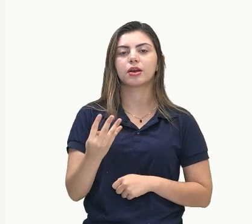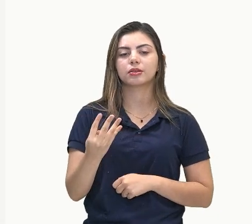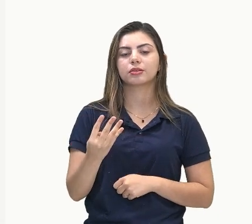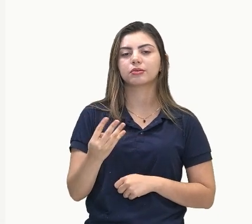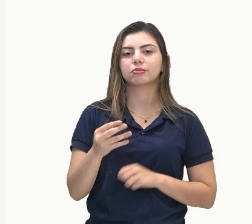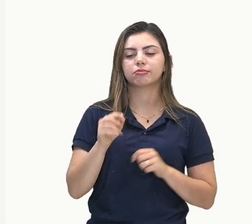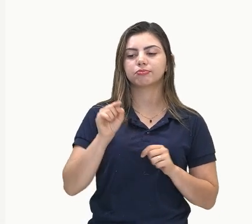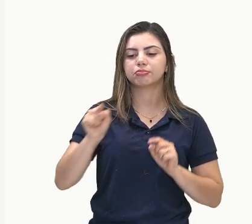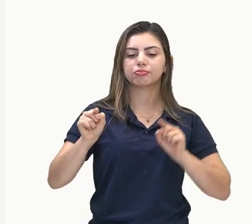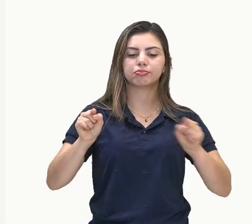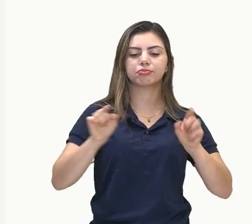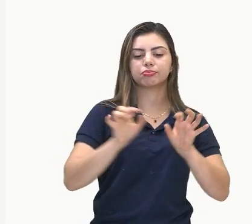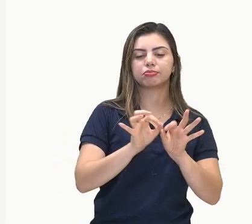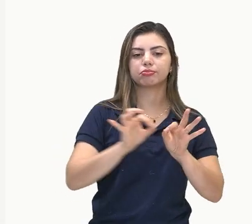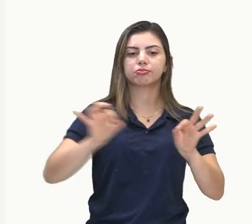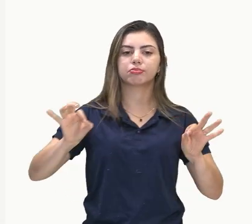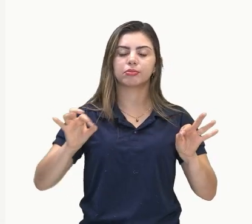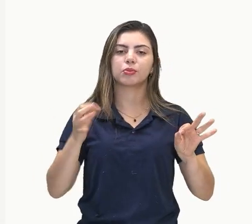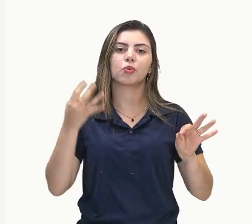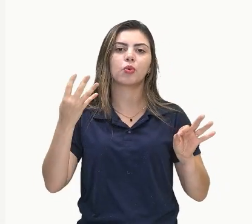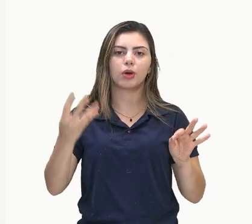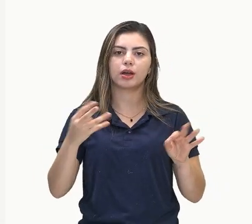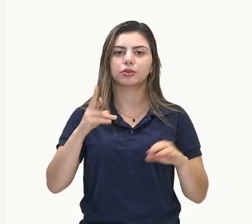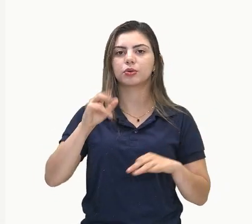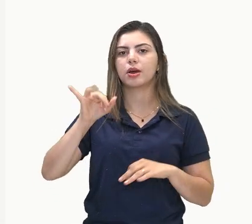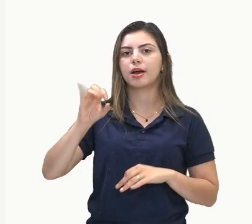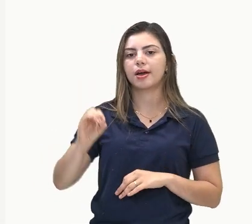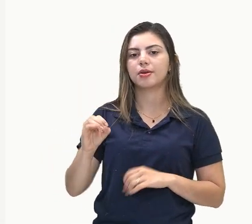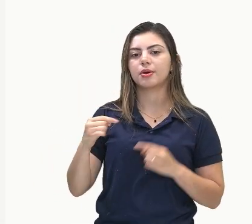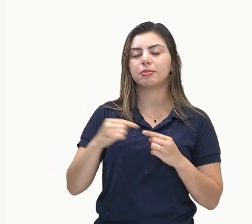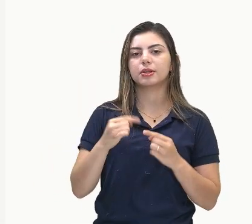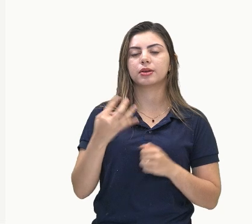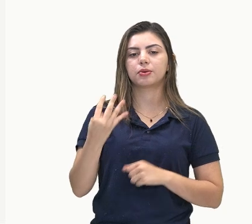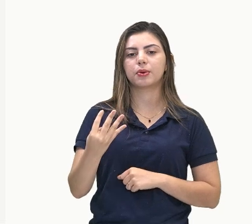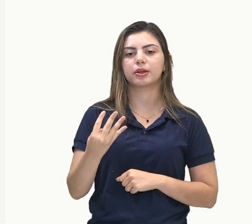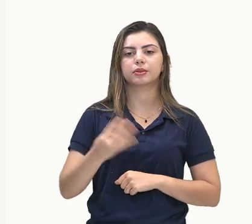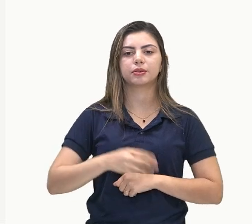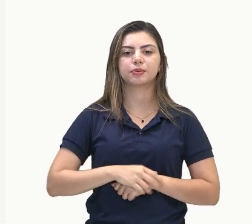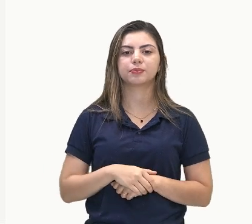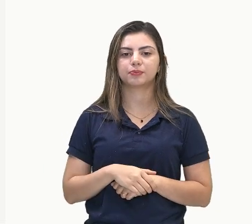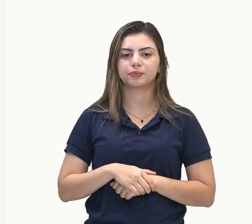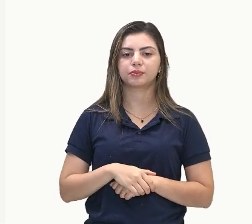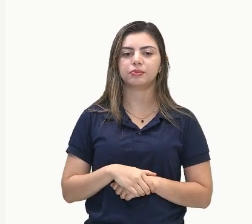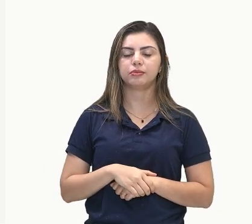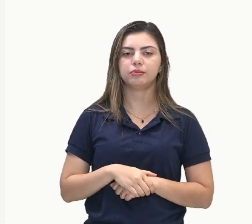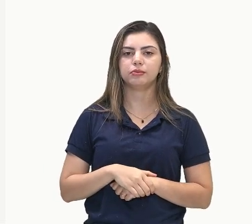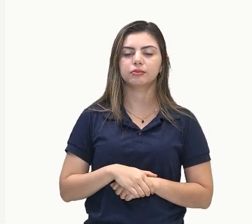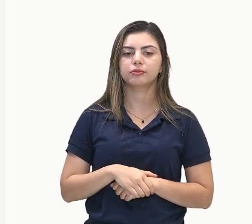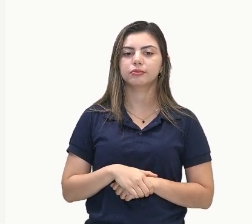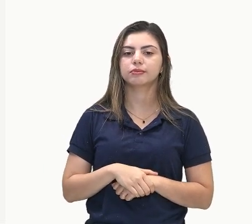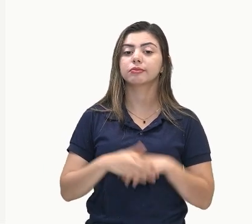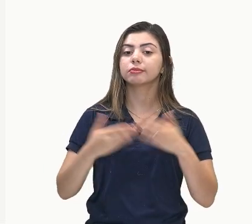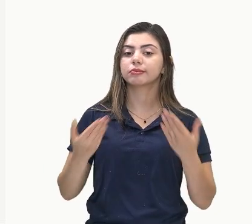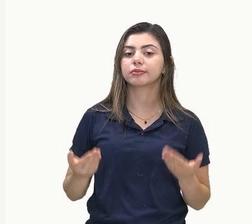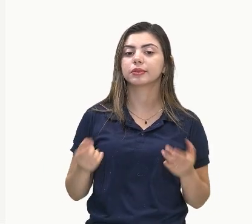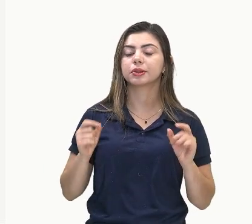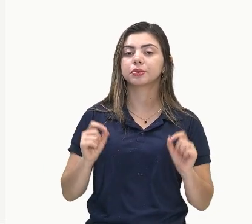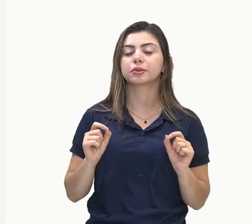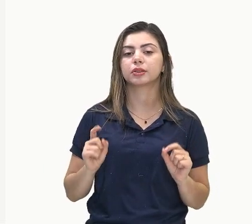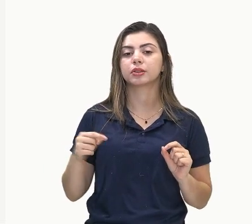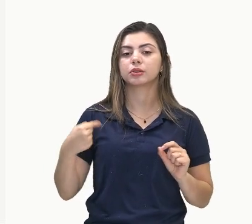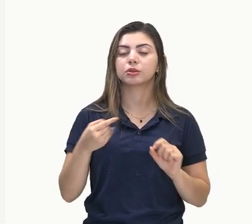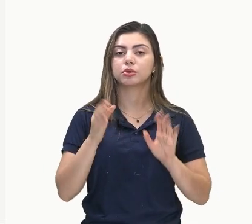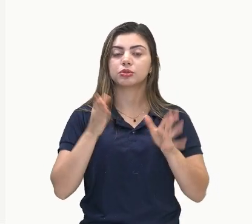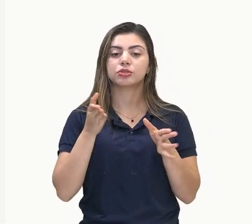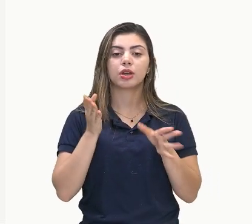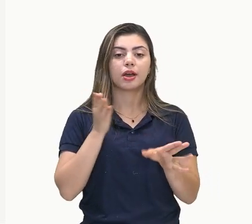é igual à diferença e a distância entre os raios, que é 4, né? Então, ó, como a diferença